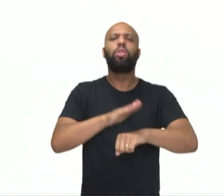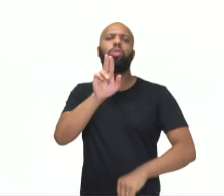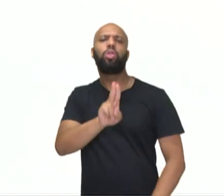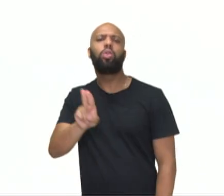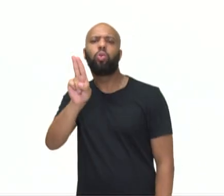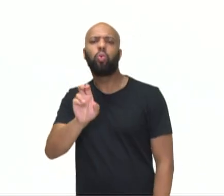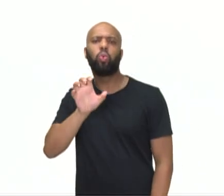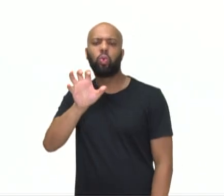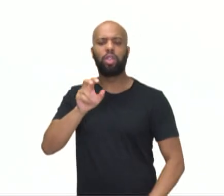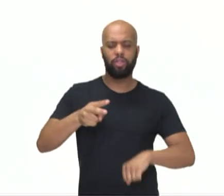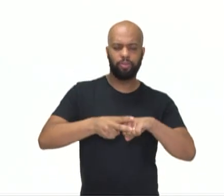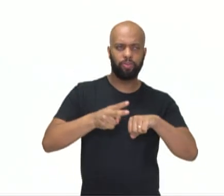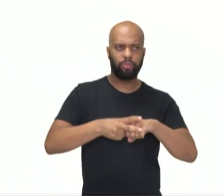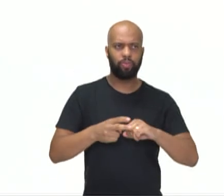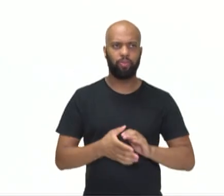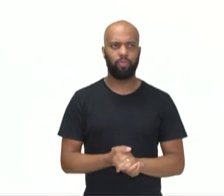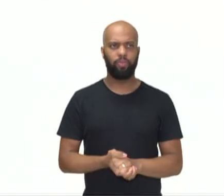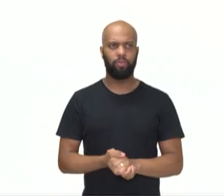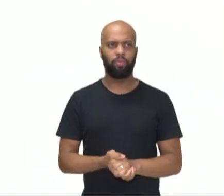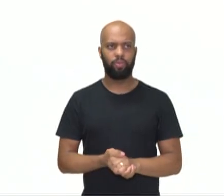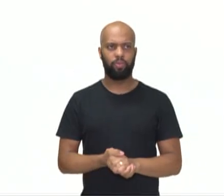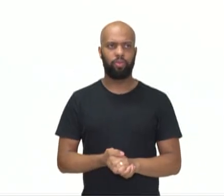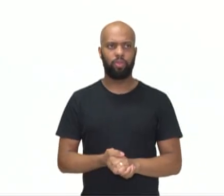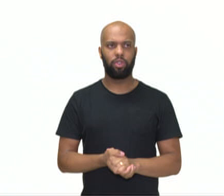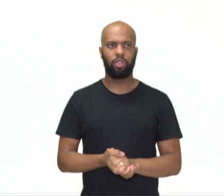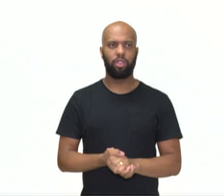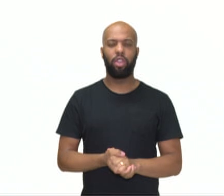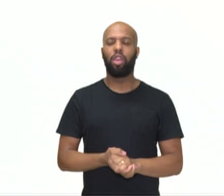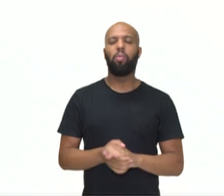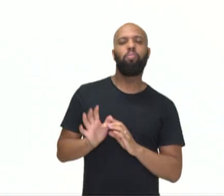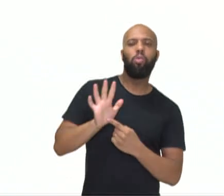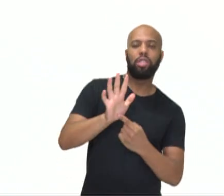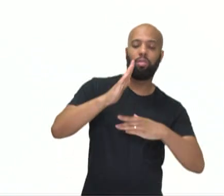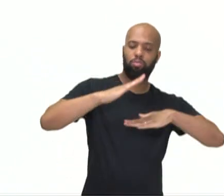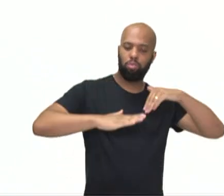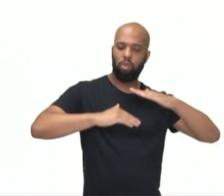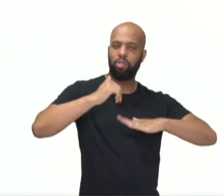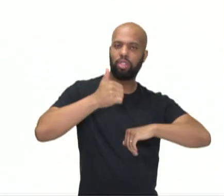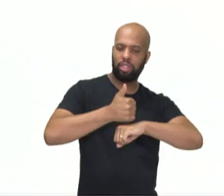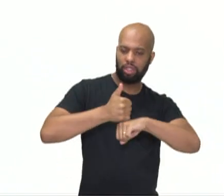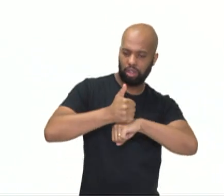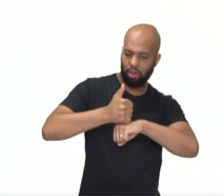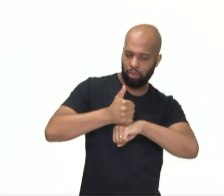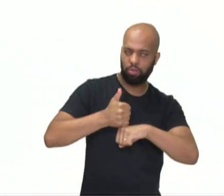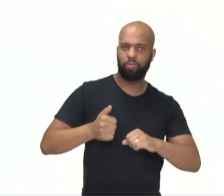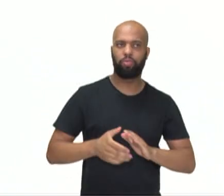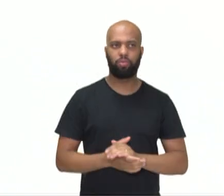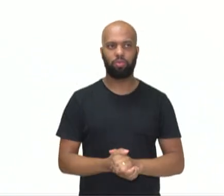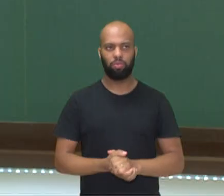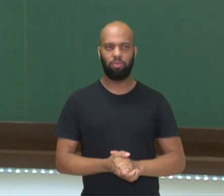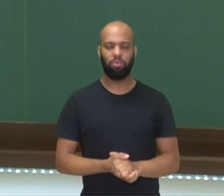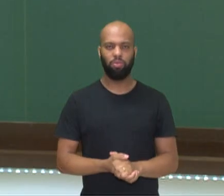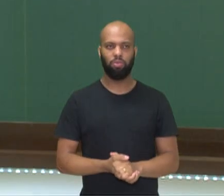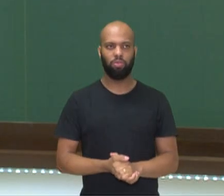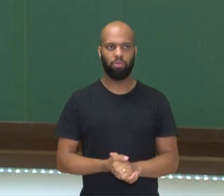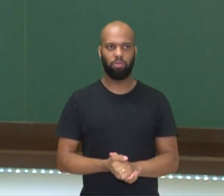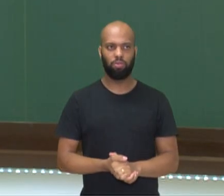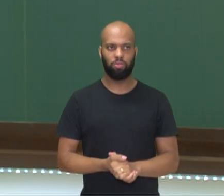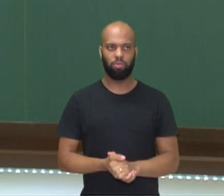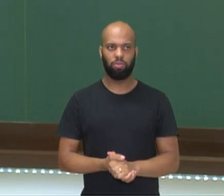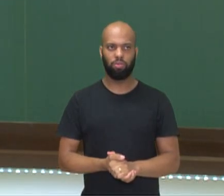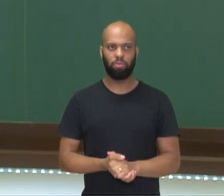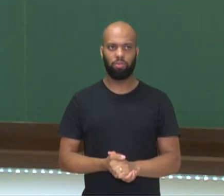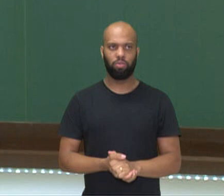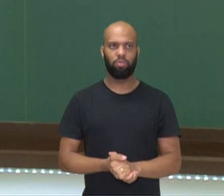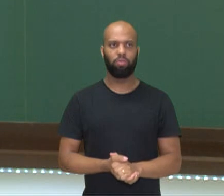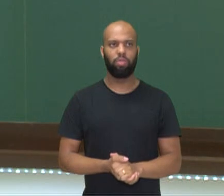ser para indicar uma profissão, profissão. Eres periodista, veja, eres